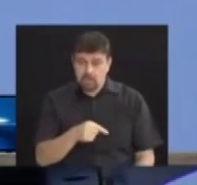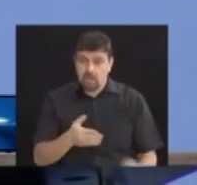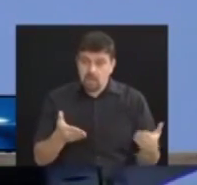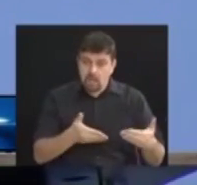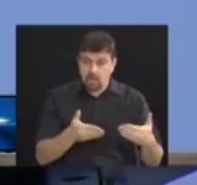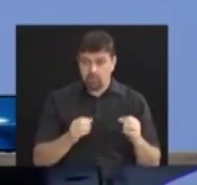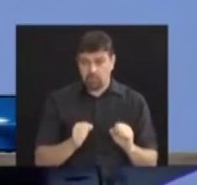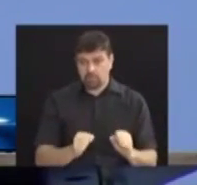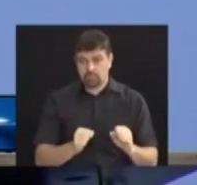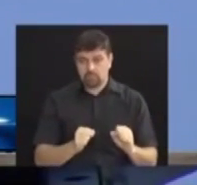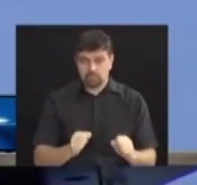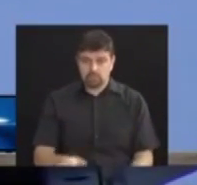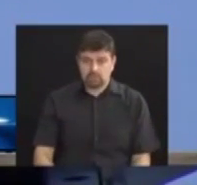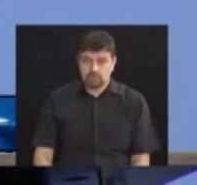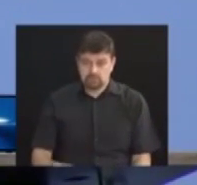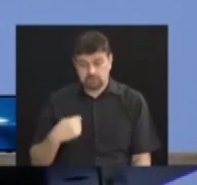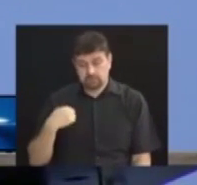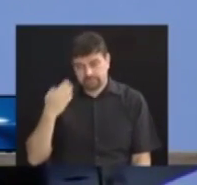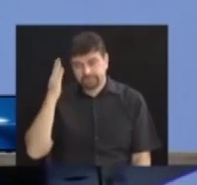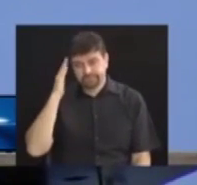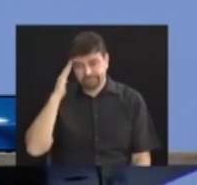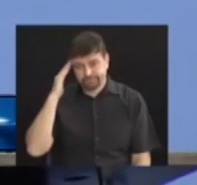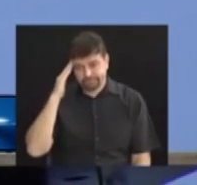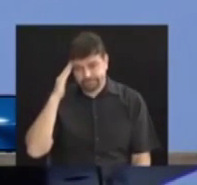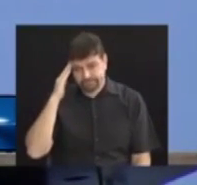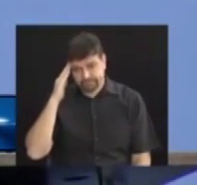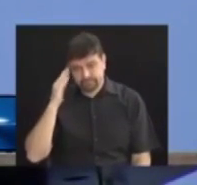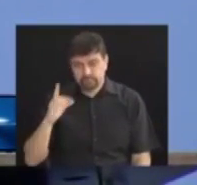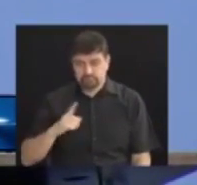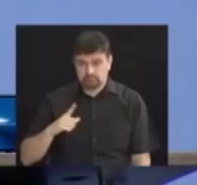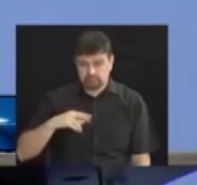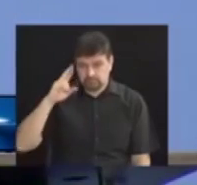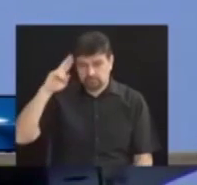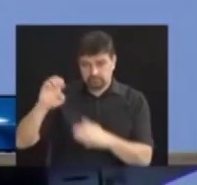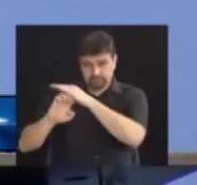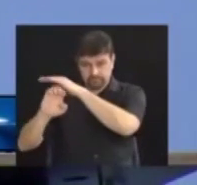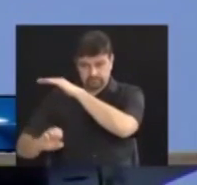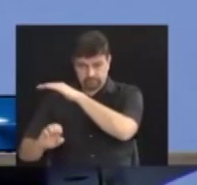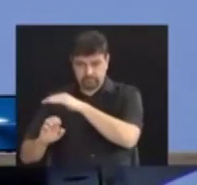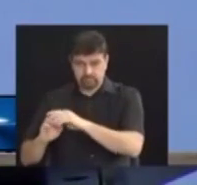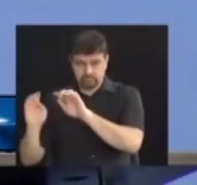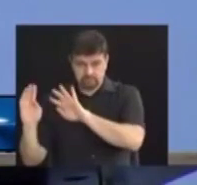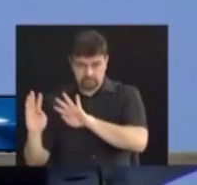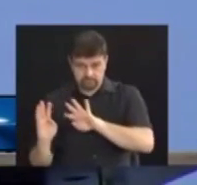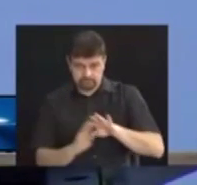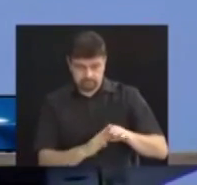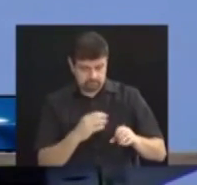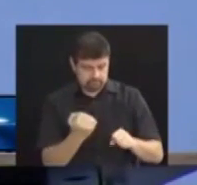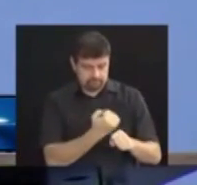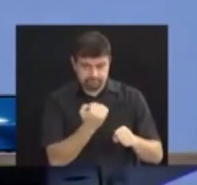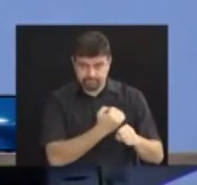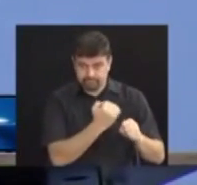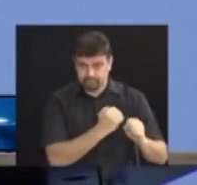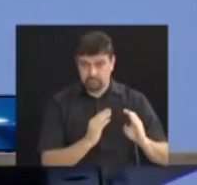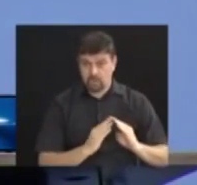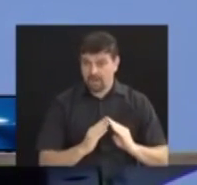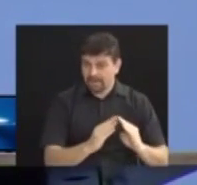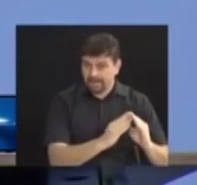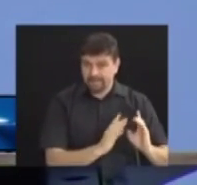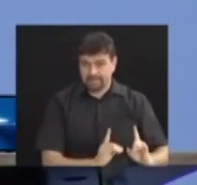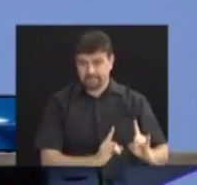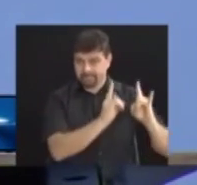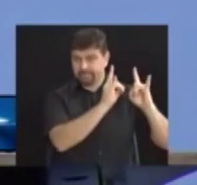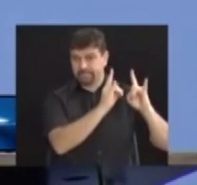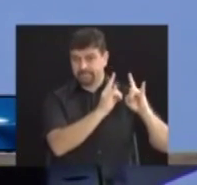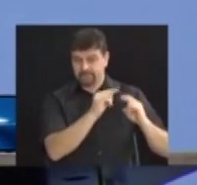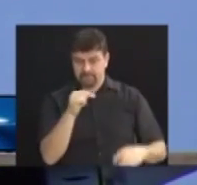disponível para aquilo que a gente já sabe, que é uma situação muito delicada no distrito de Barão Geraldo, que é a especulação imobiliária. A gente já pode